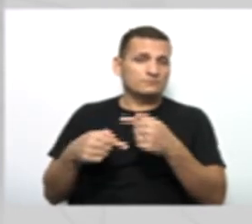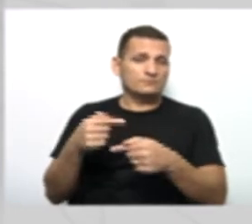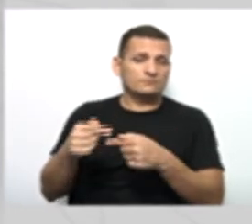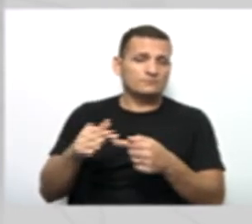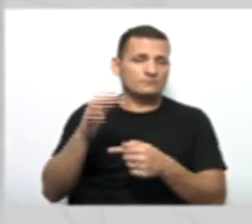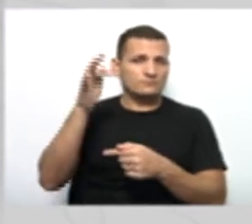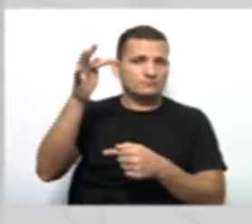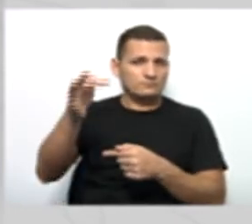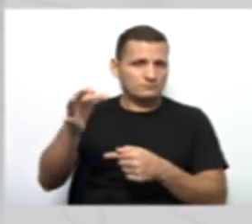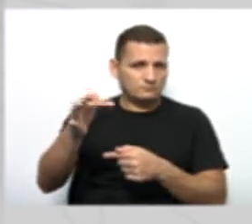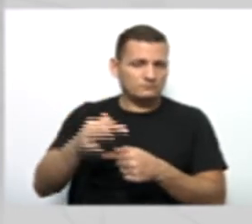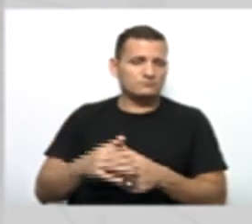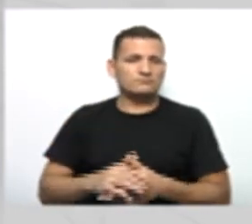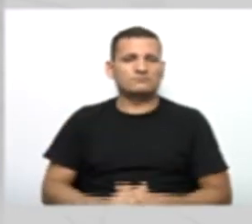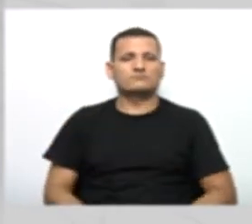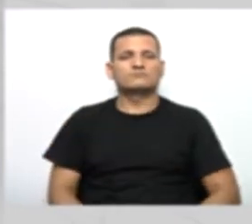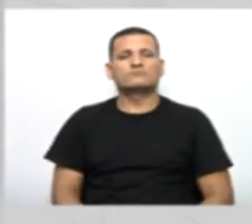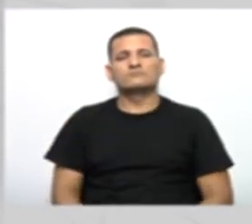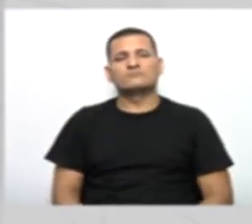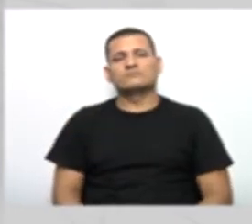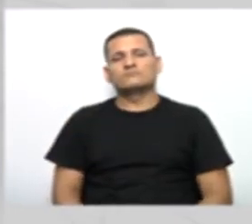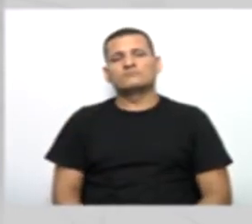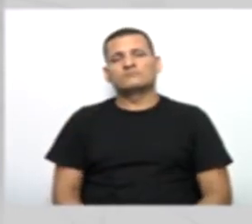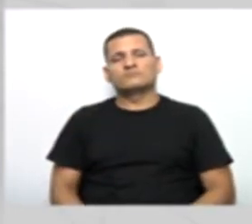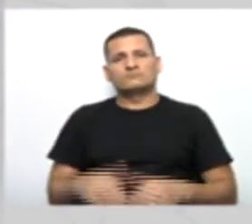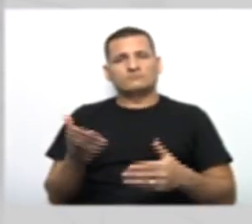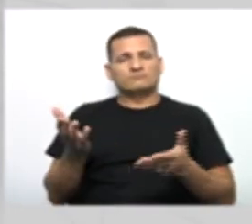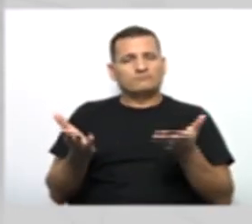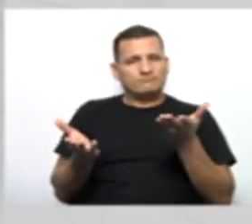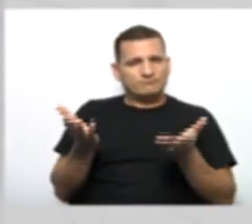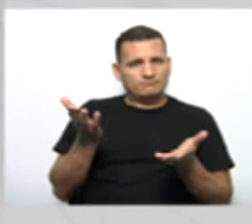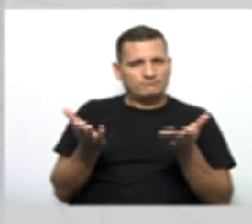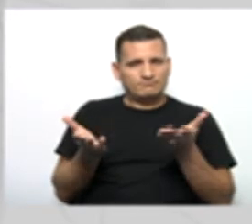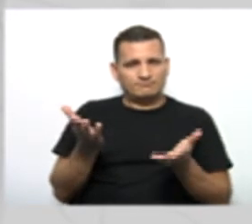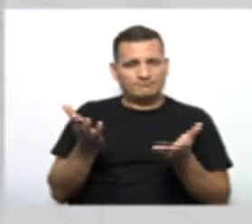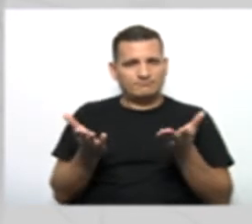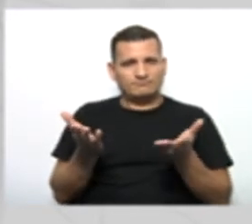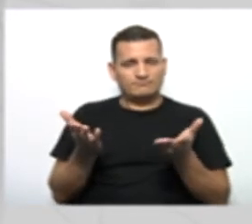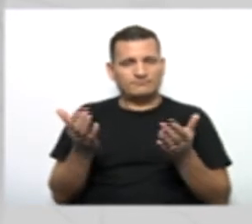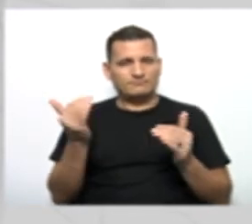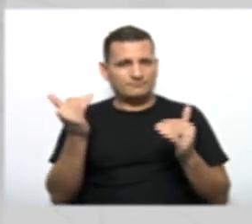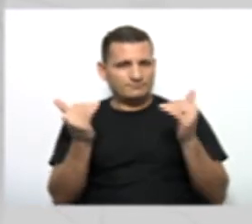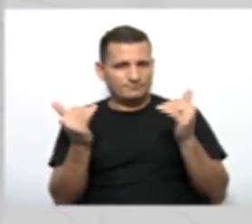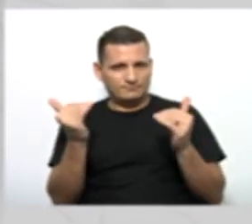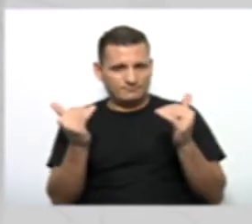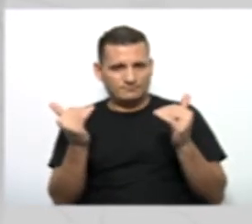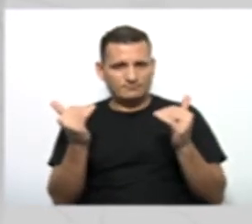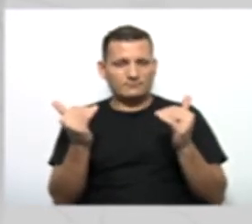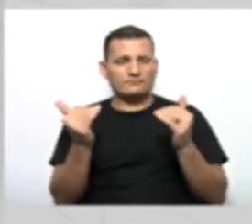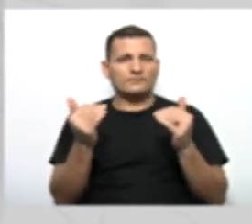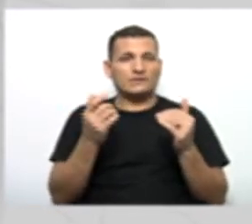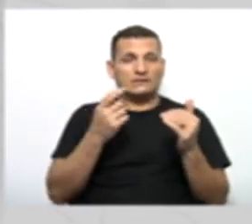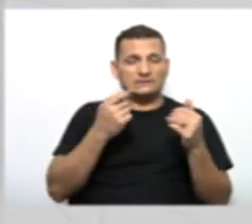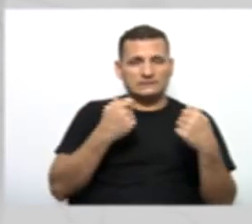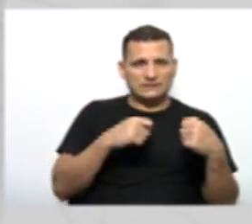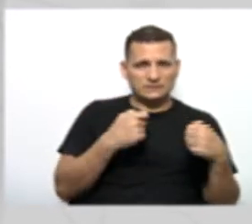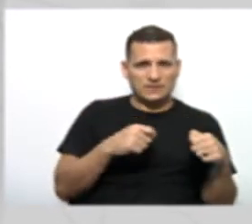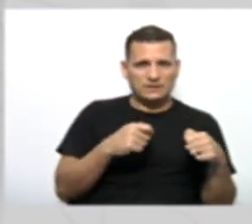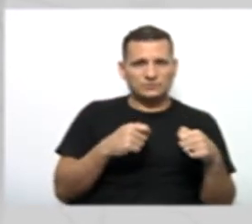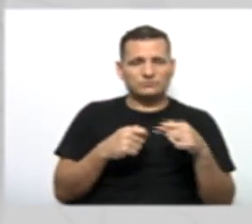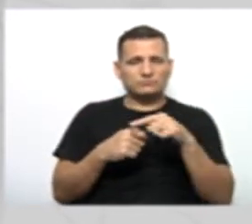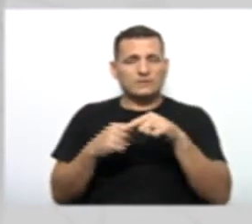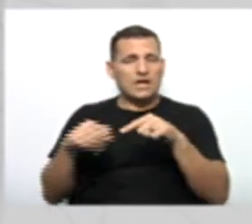futuras. Então, para equilibrar essas nossas necessidades com as limitações do meio ambiente, o